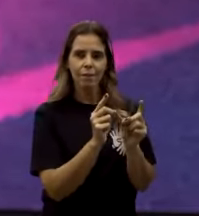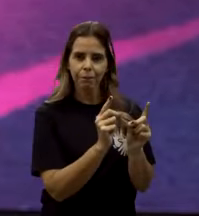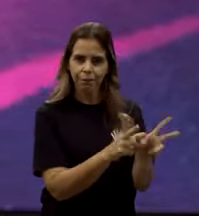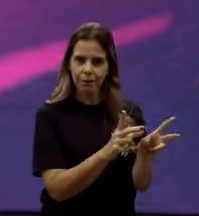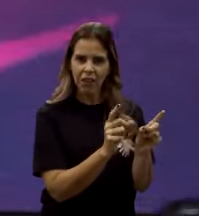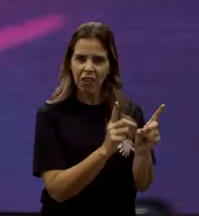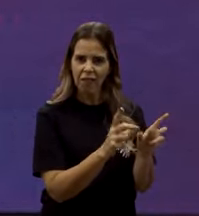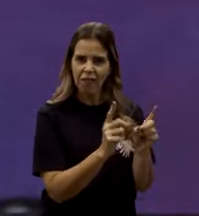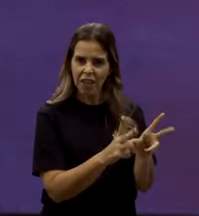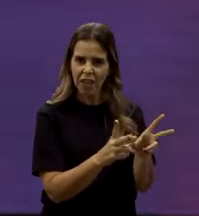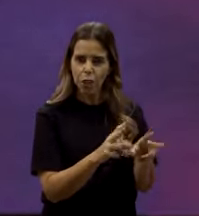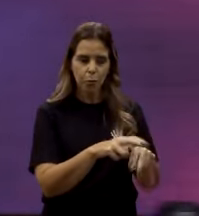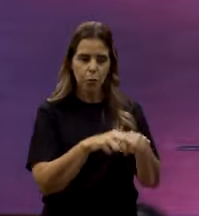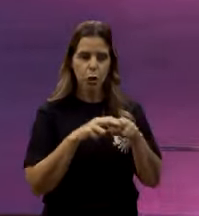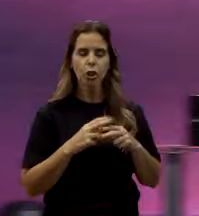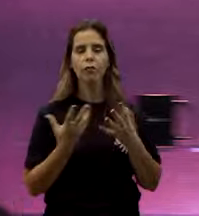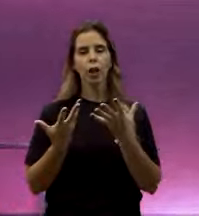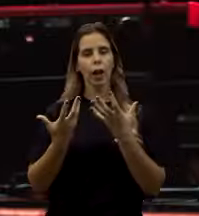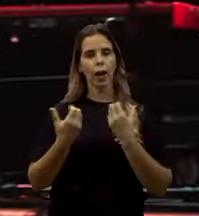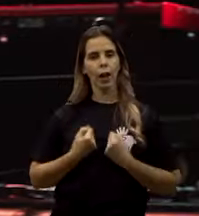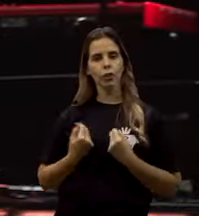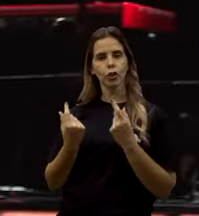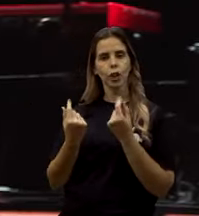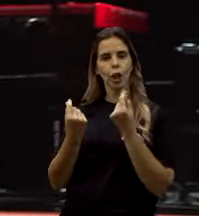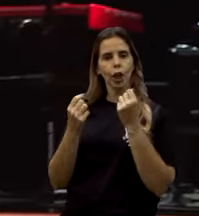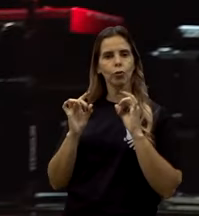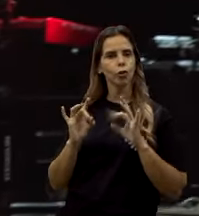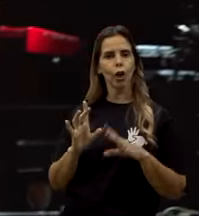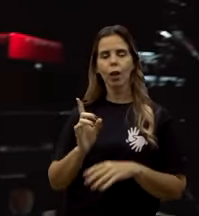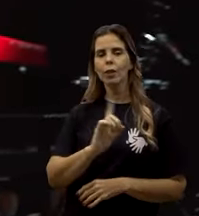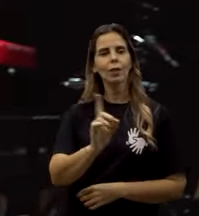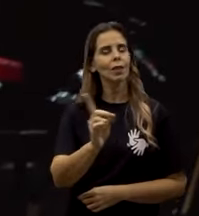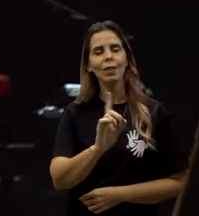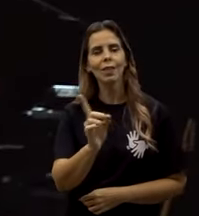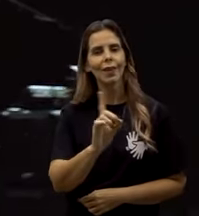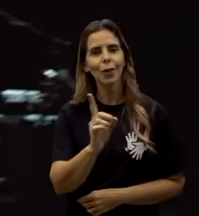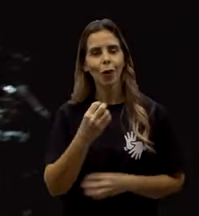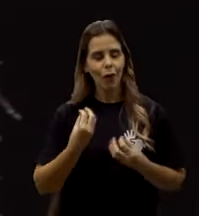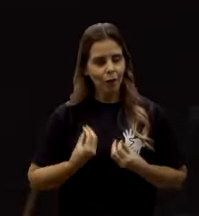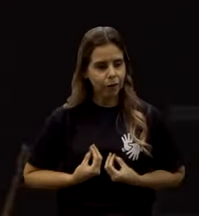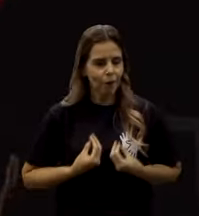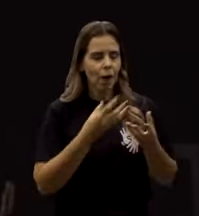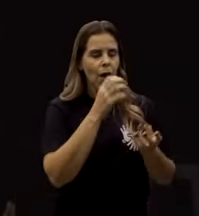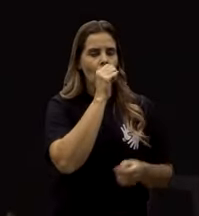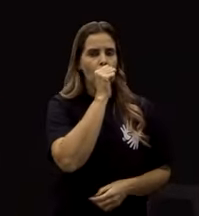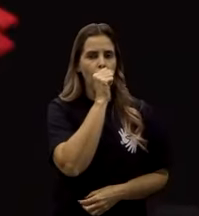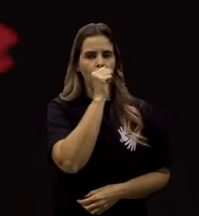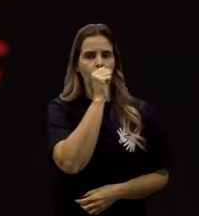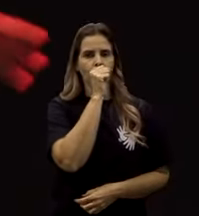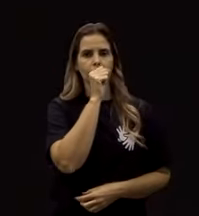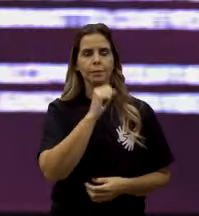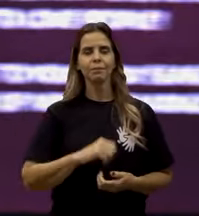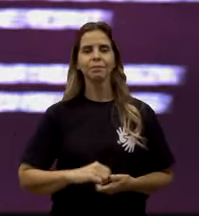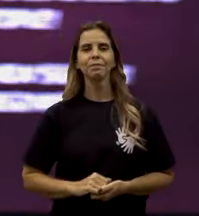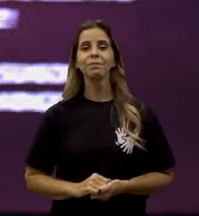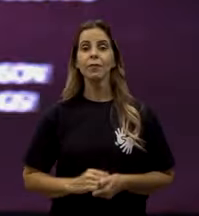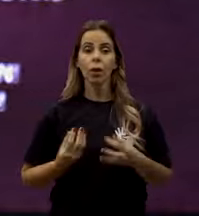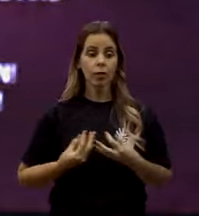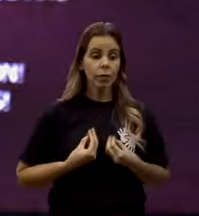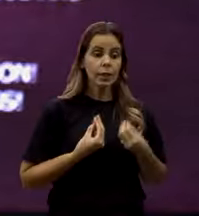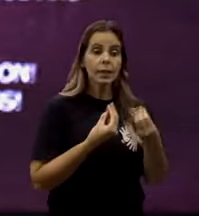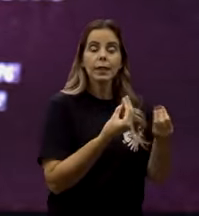nasceu para vender você não entrega porque você quer receber algo em troca você entrega porque você nasceu para entregar quem tá ouvindo que eu tô pregando